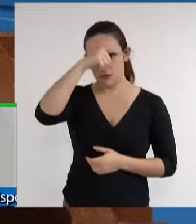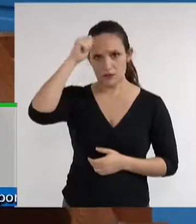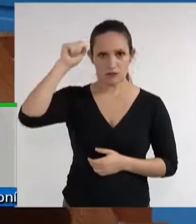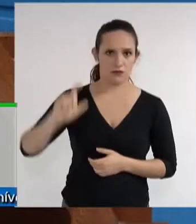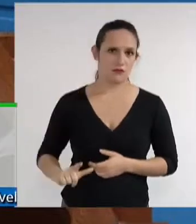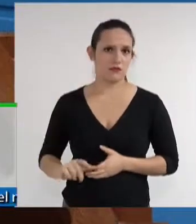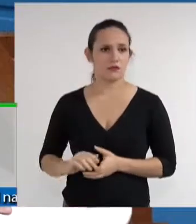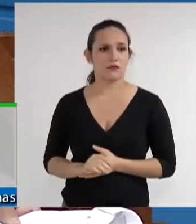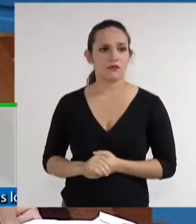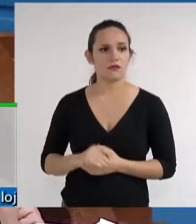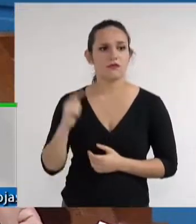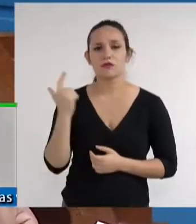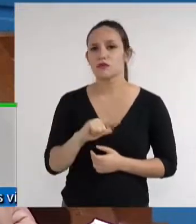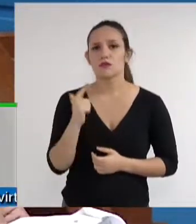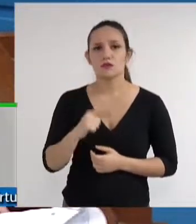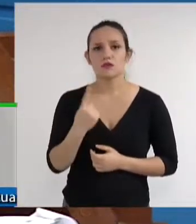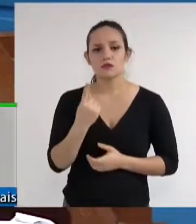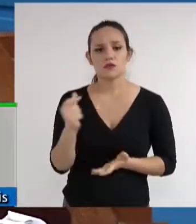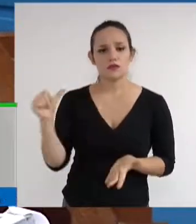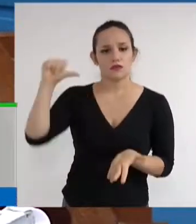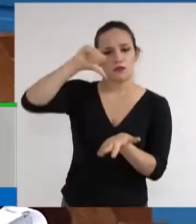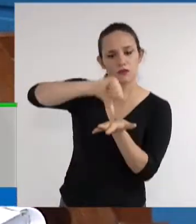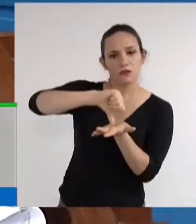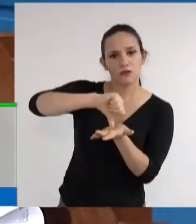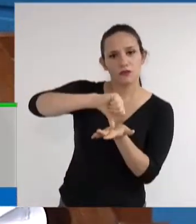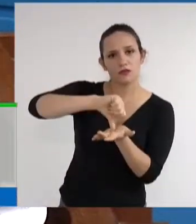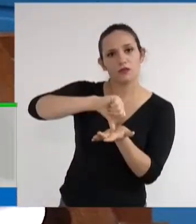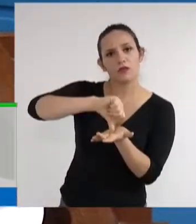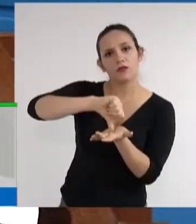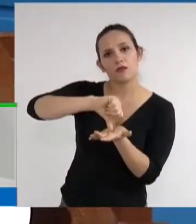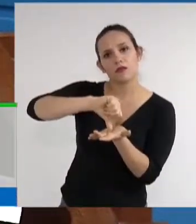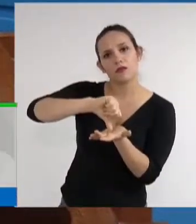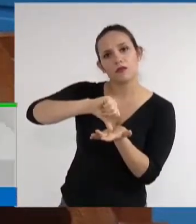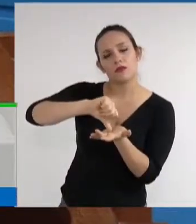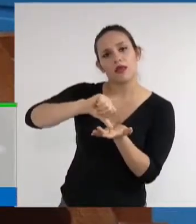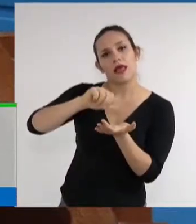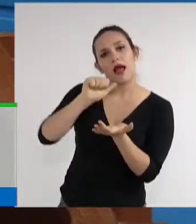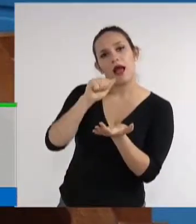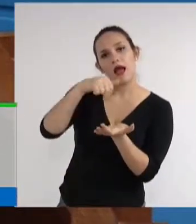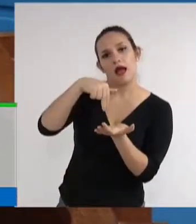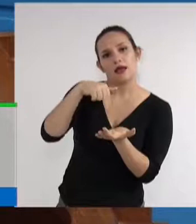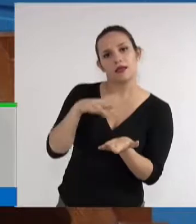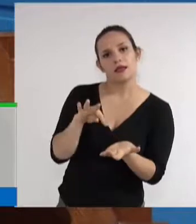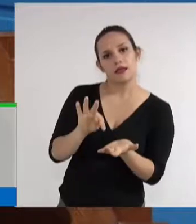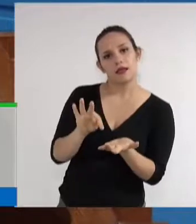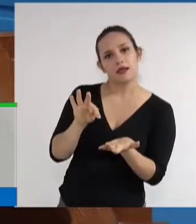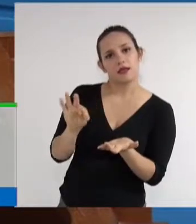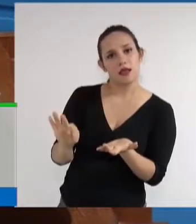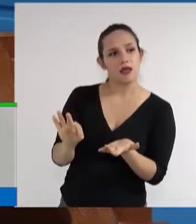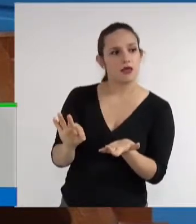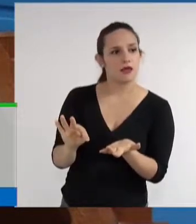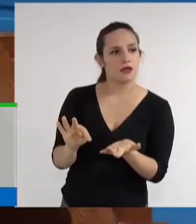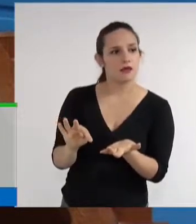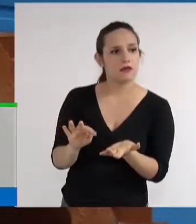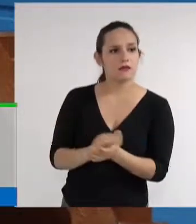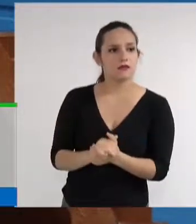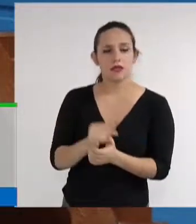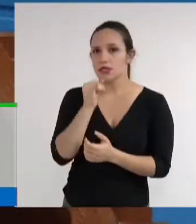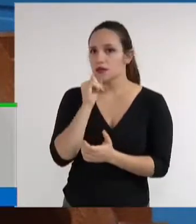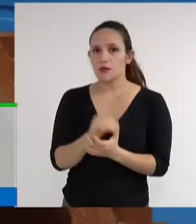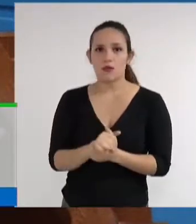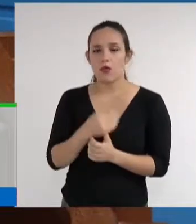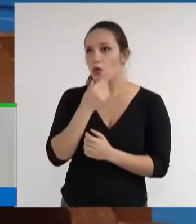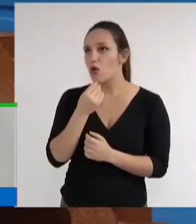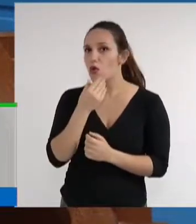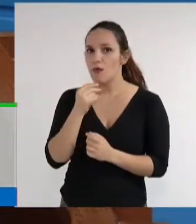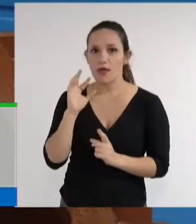Sul, uma regional da NTT. Vocês puderam, aqueles que acompanharam a audiência pública, percebeu que o representante da